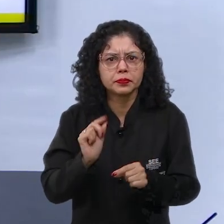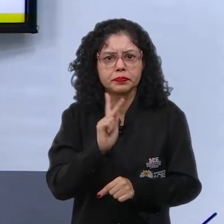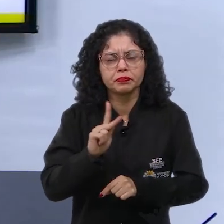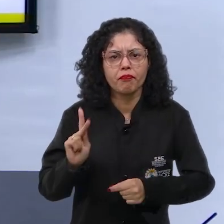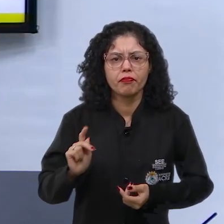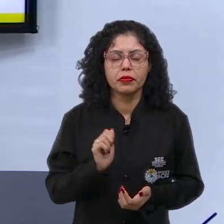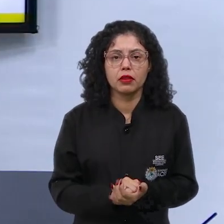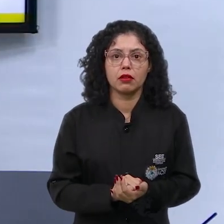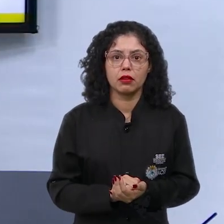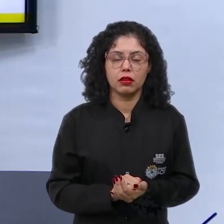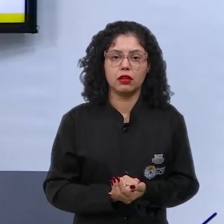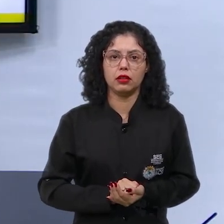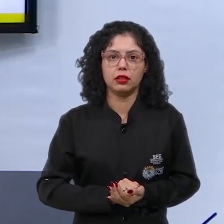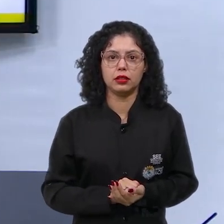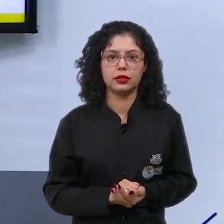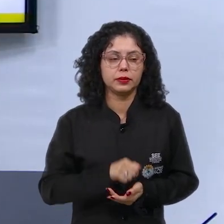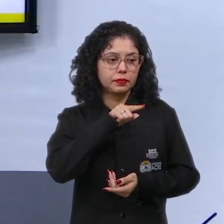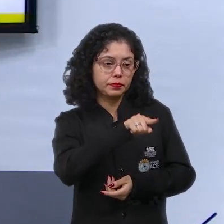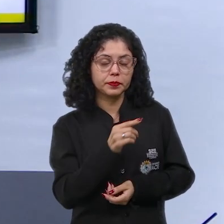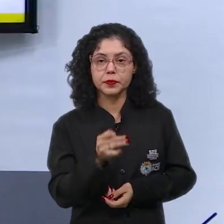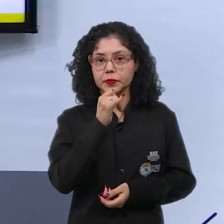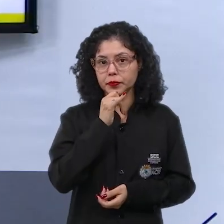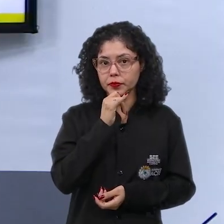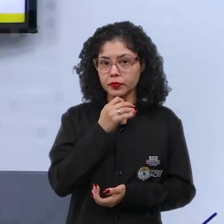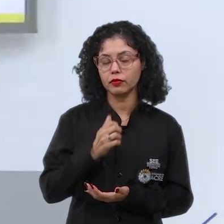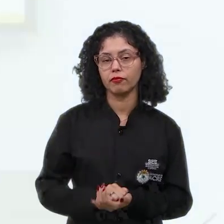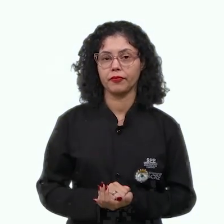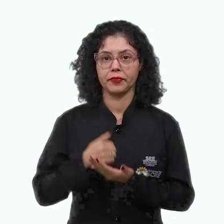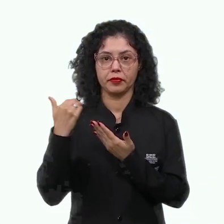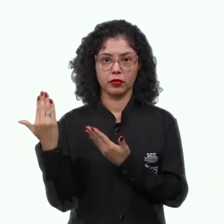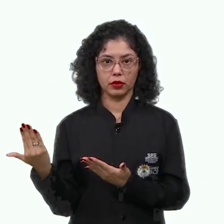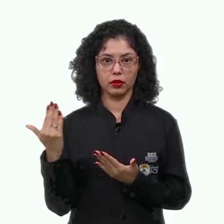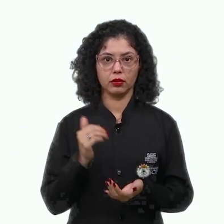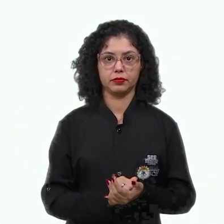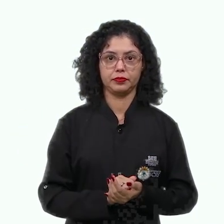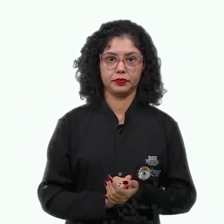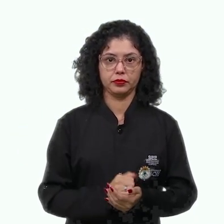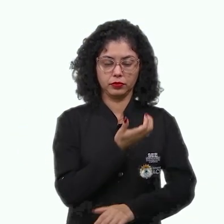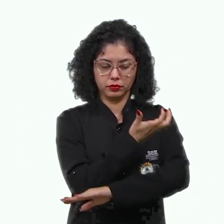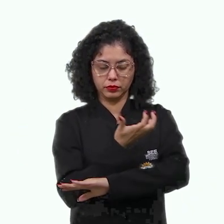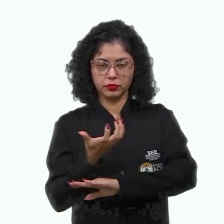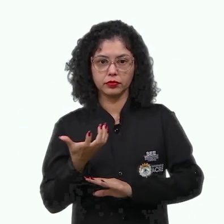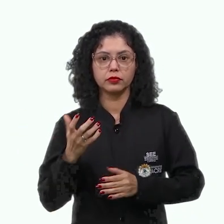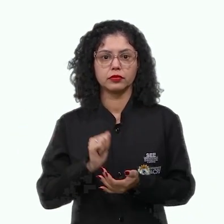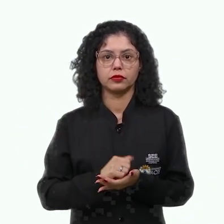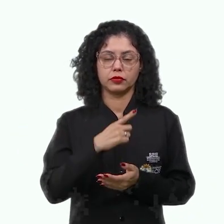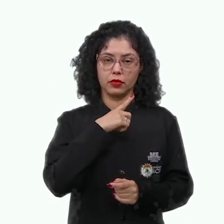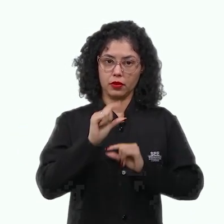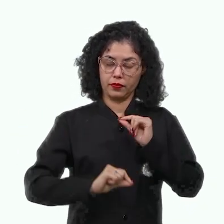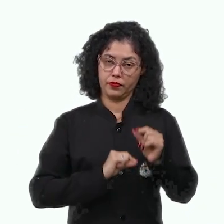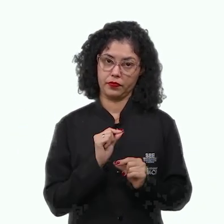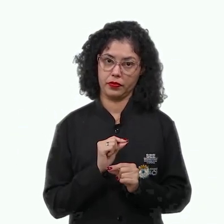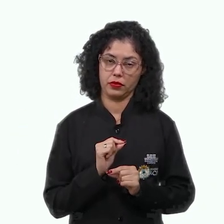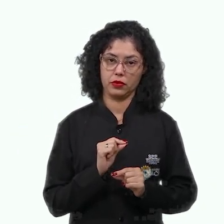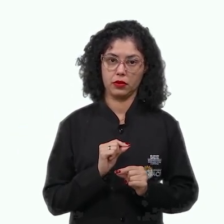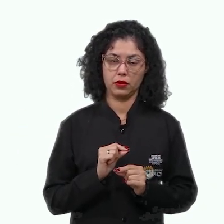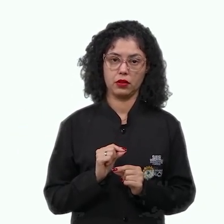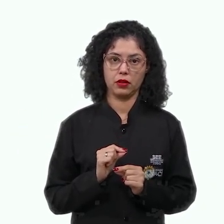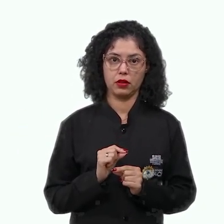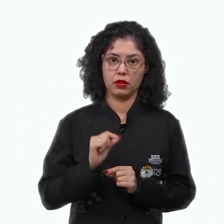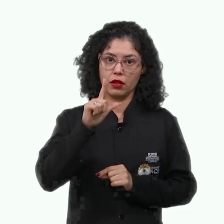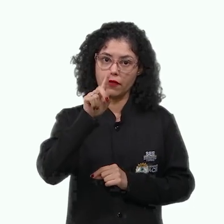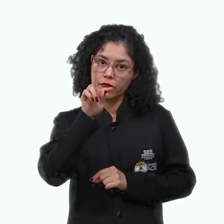nessa lavoura? Nesse exemplo aqui, olha só, a Trichogramma pretium, ela é uma